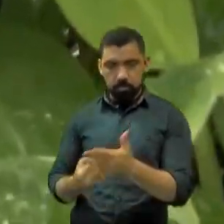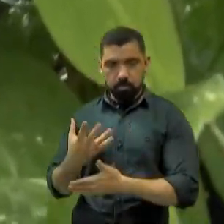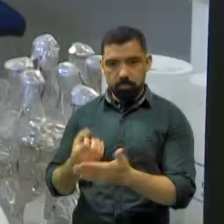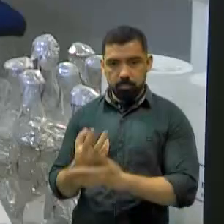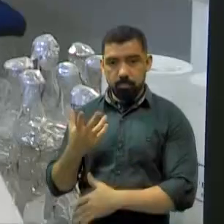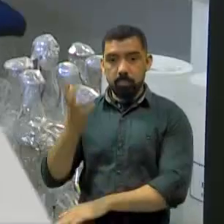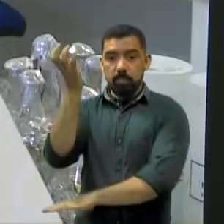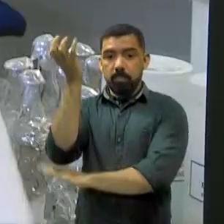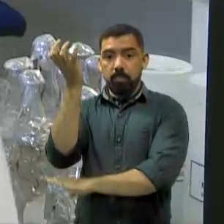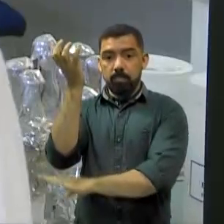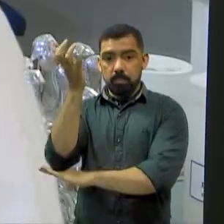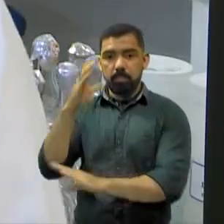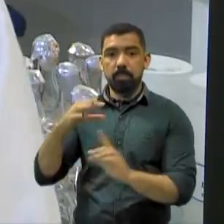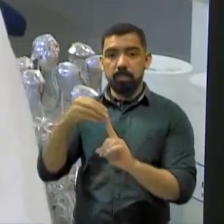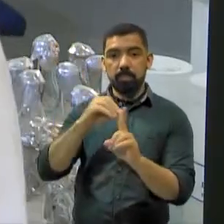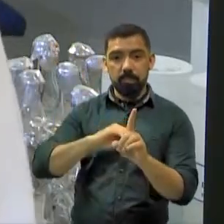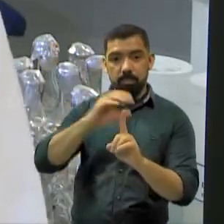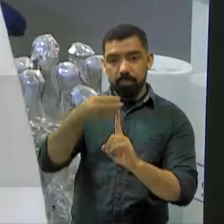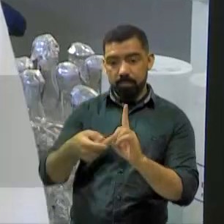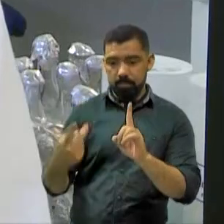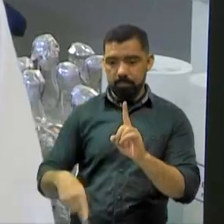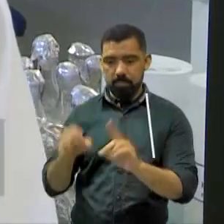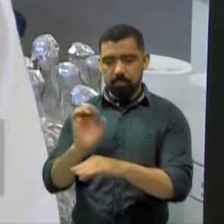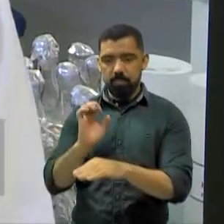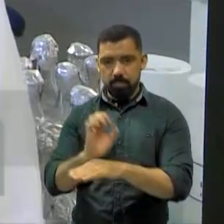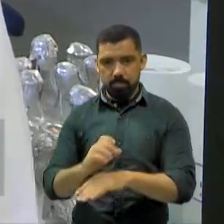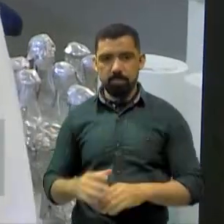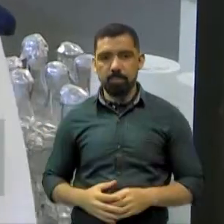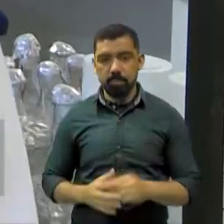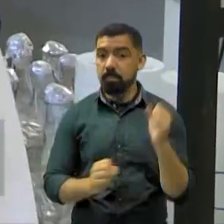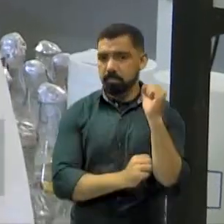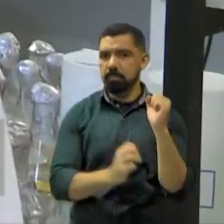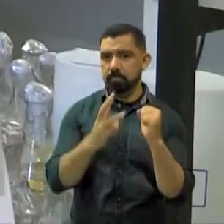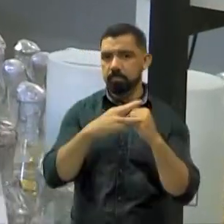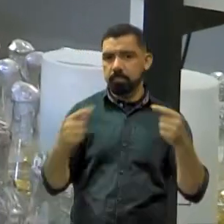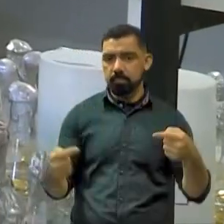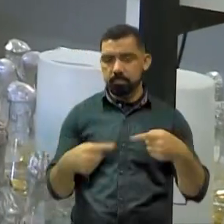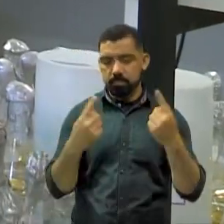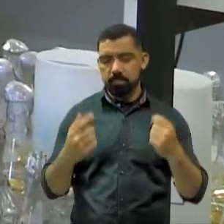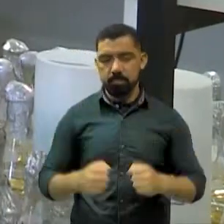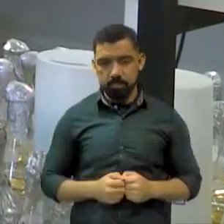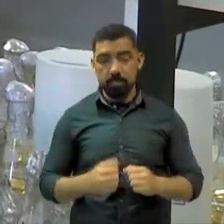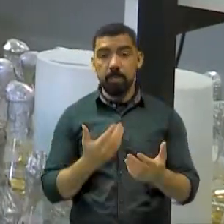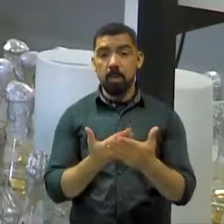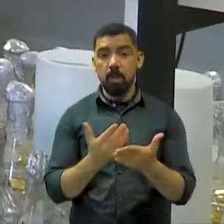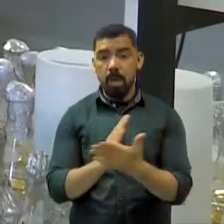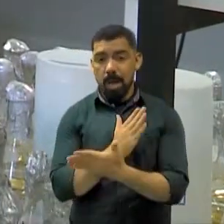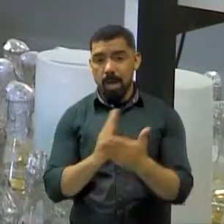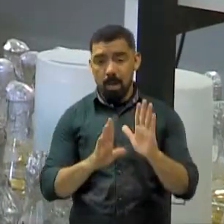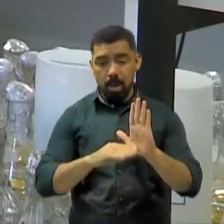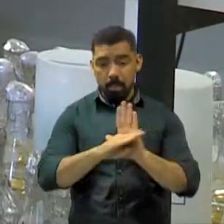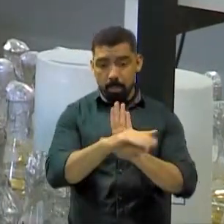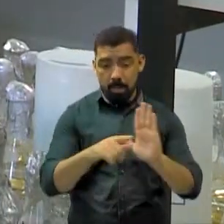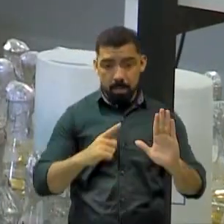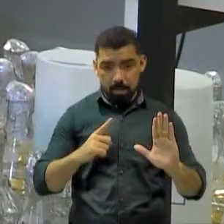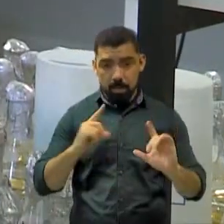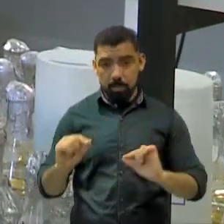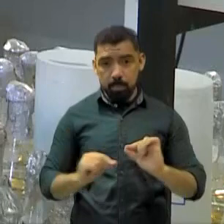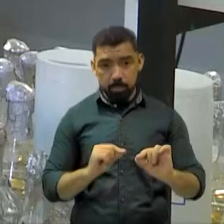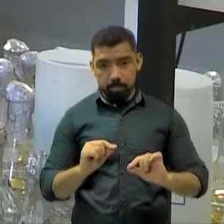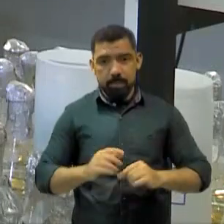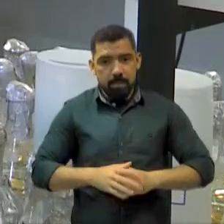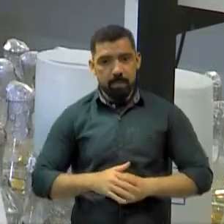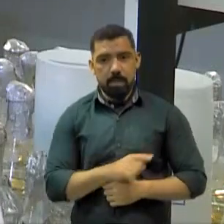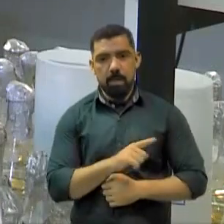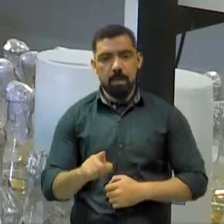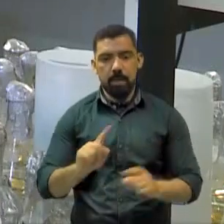estado. A gente está estudando aqui nesse nosso projeto, né, algumas bactérias, né, que elas têm uns efeitos pra, tanto para a